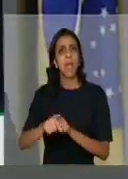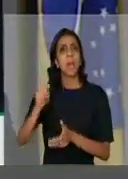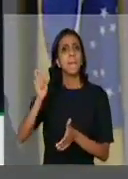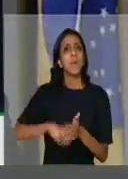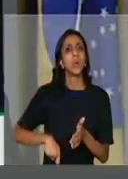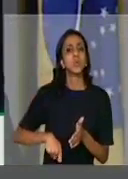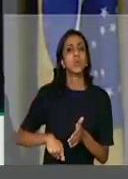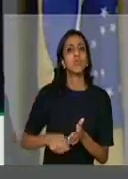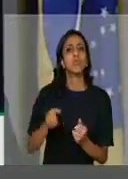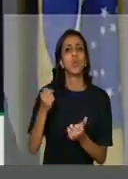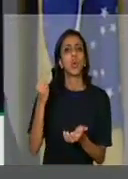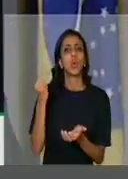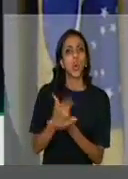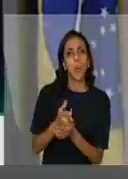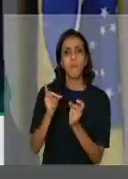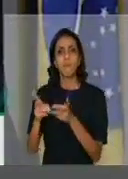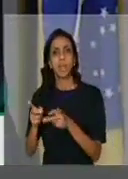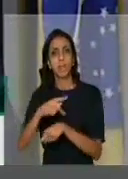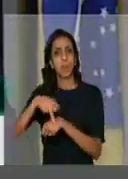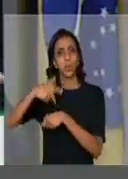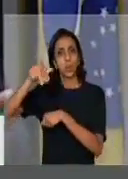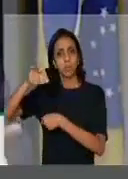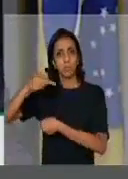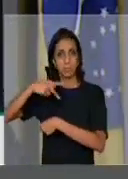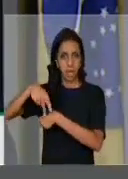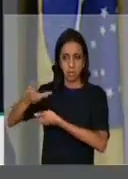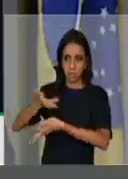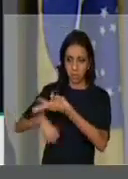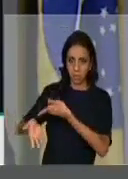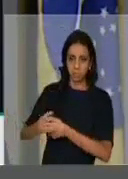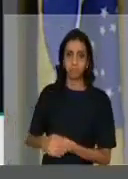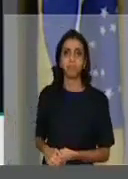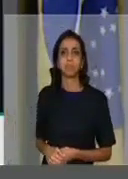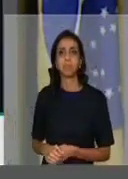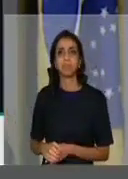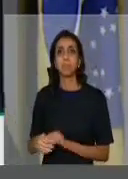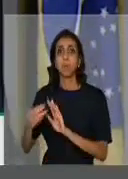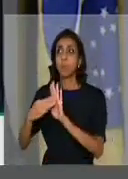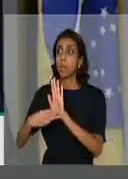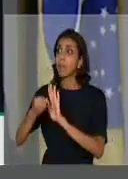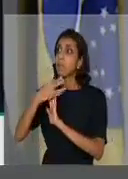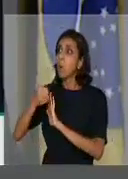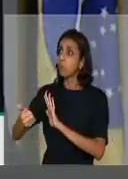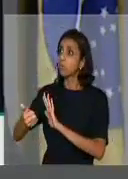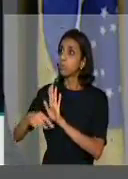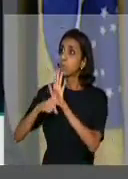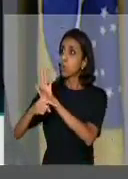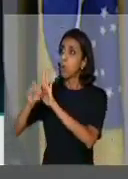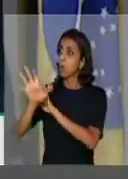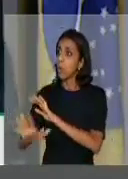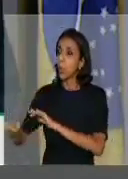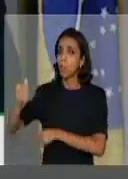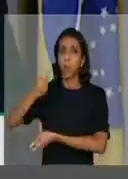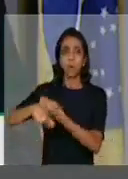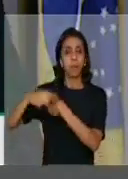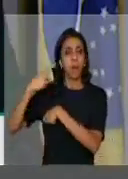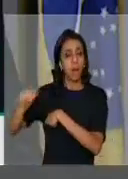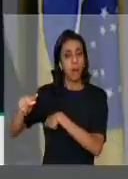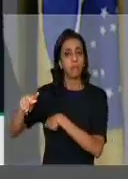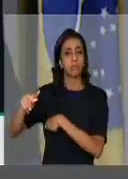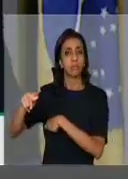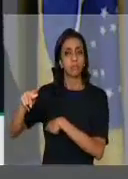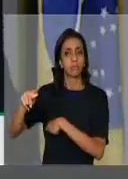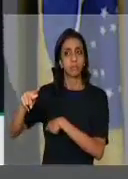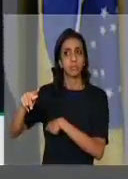de importação e exportação. Modelo vencedor que fez das economias europeias,